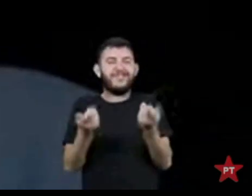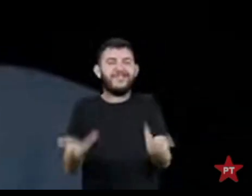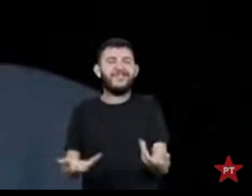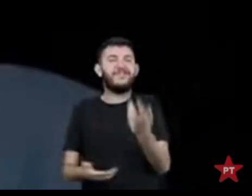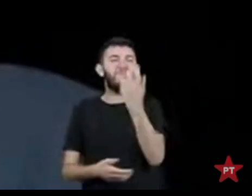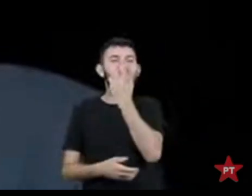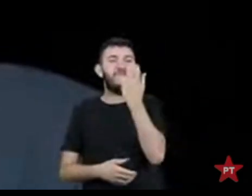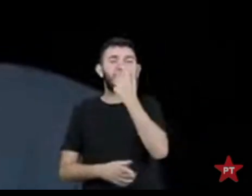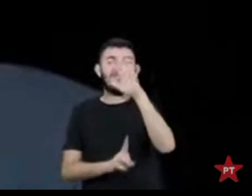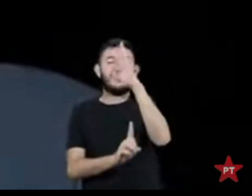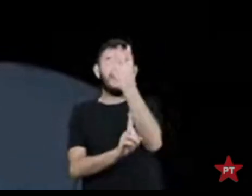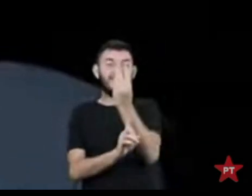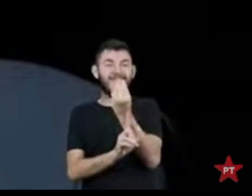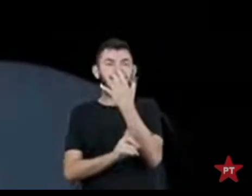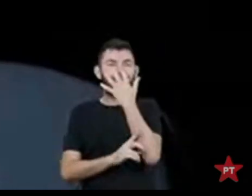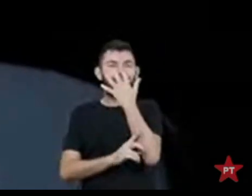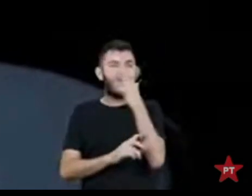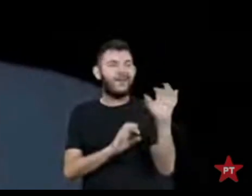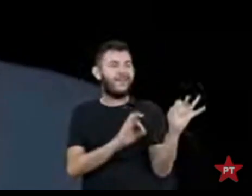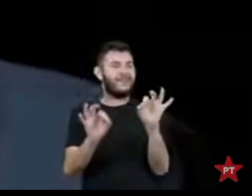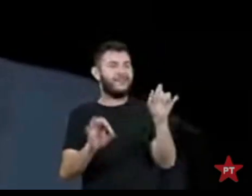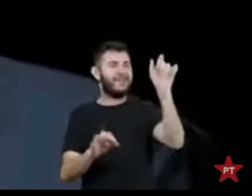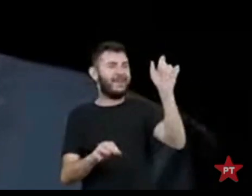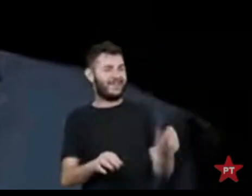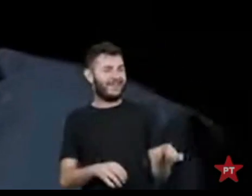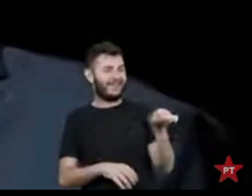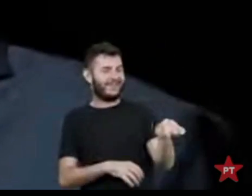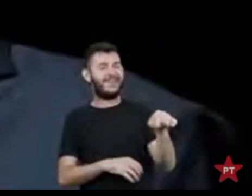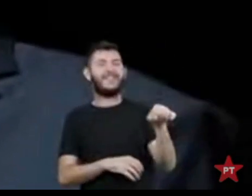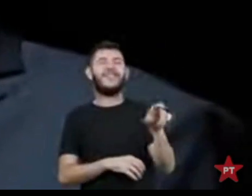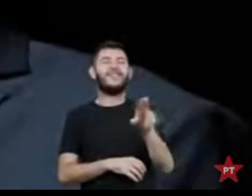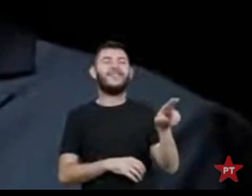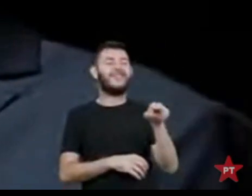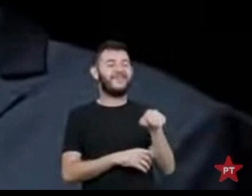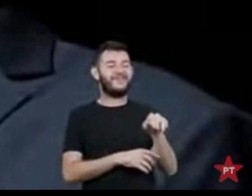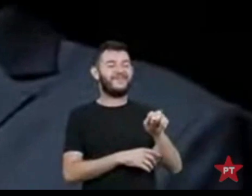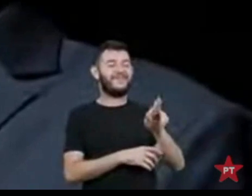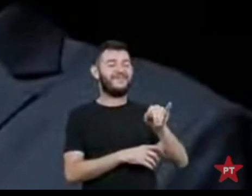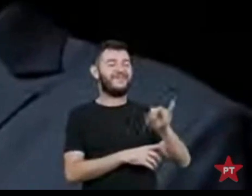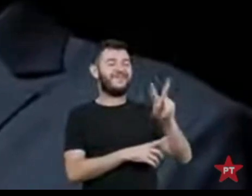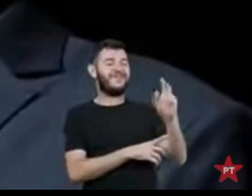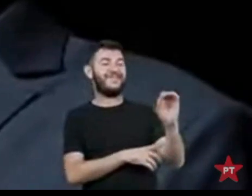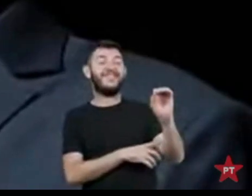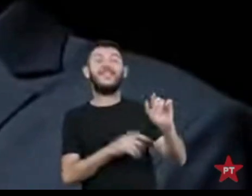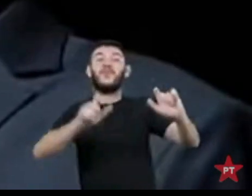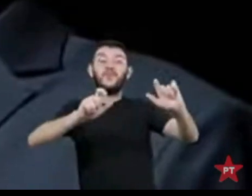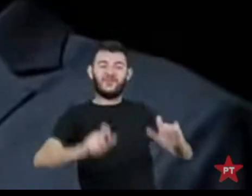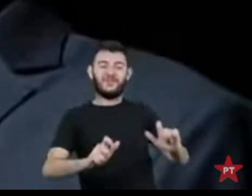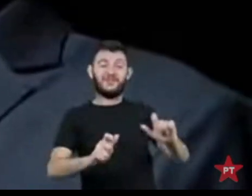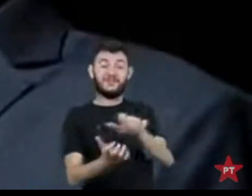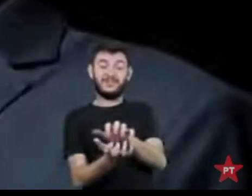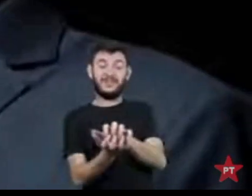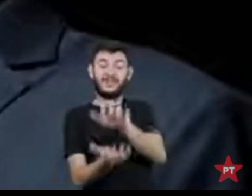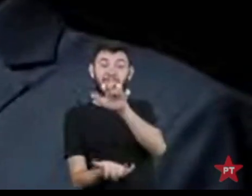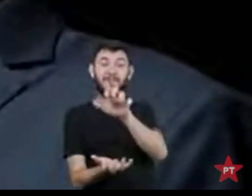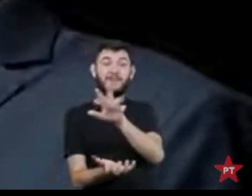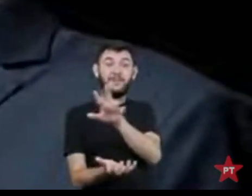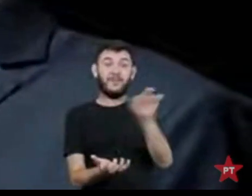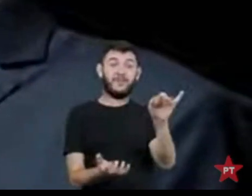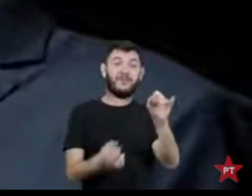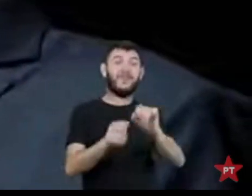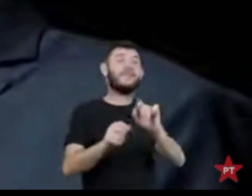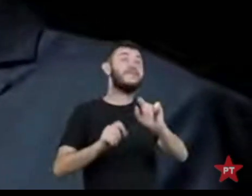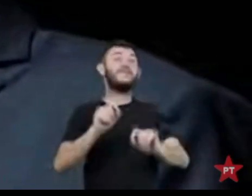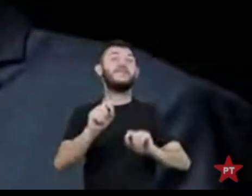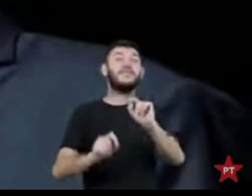esse menino de Pernambuco vai encher os olhos de lágrimas e o coração